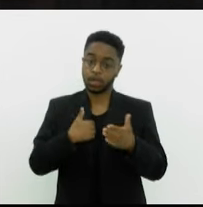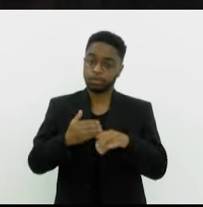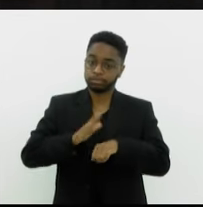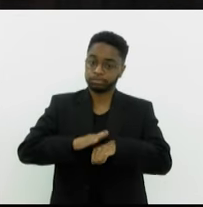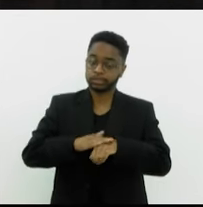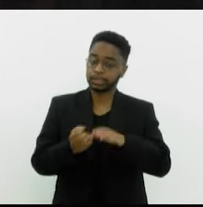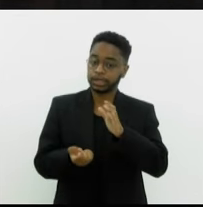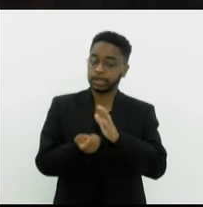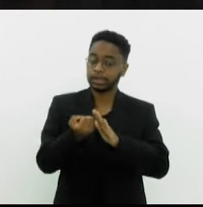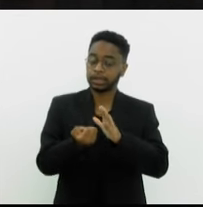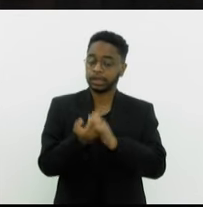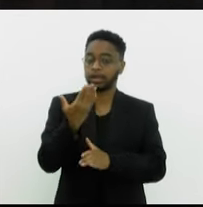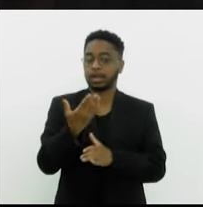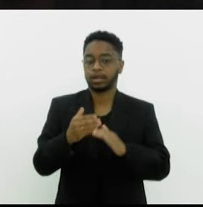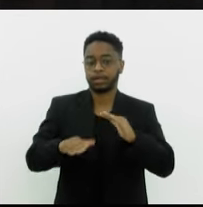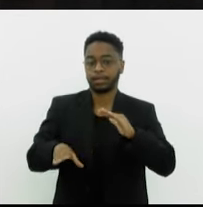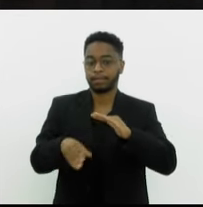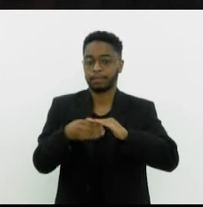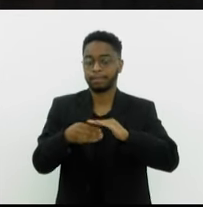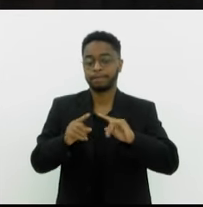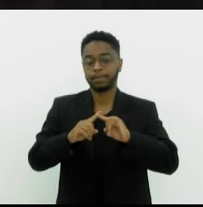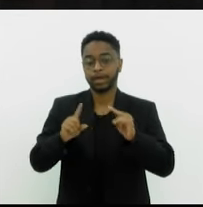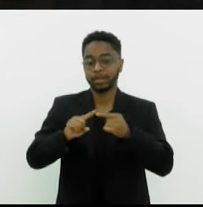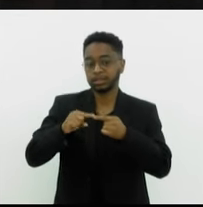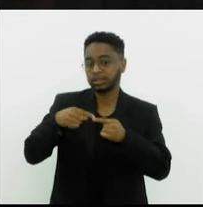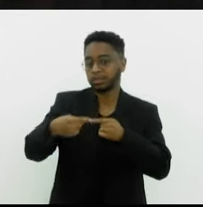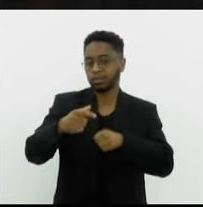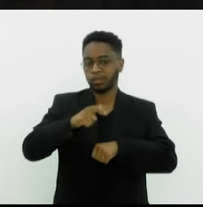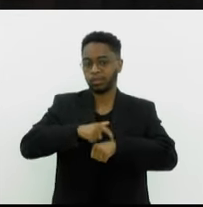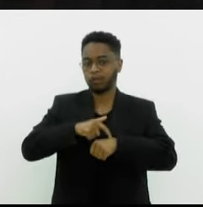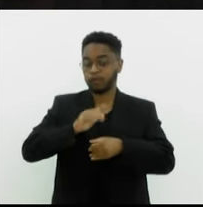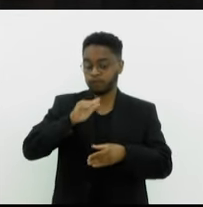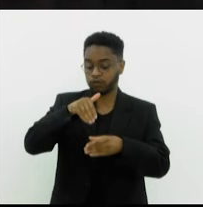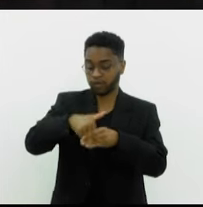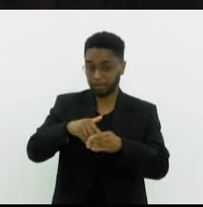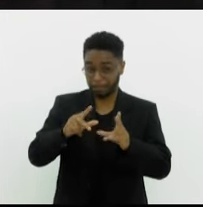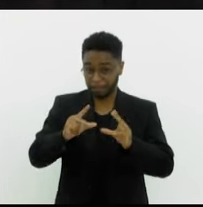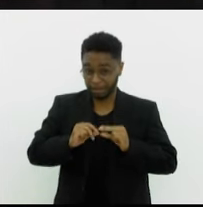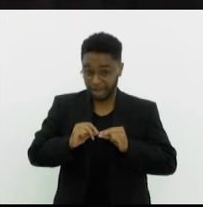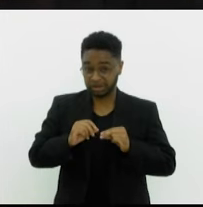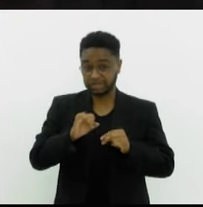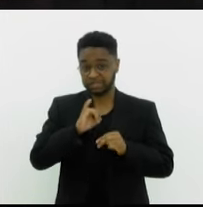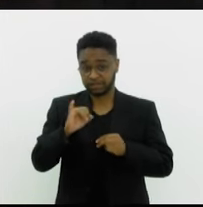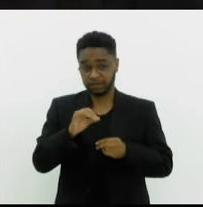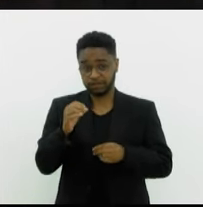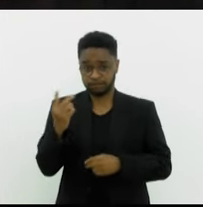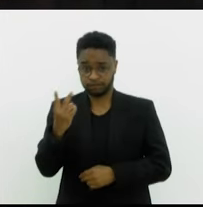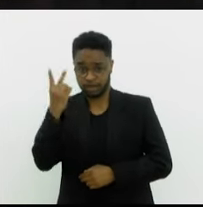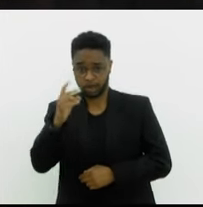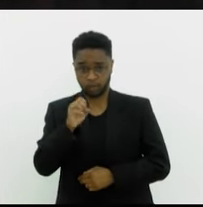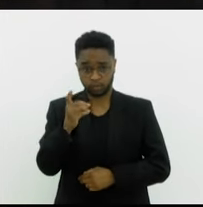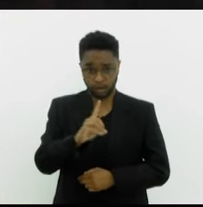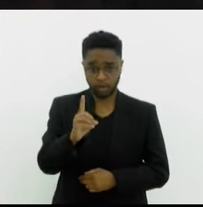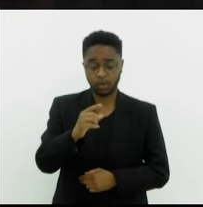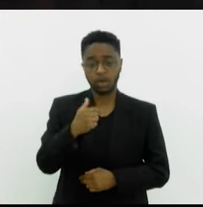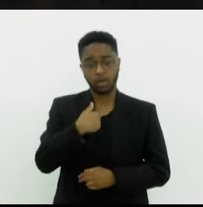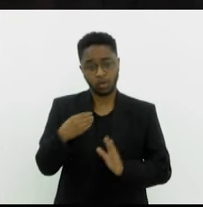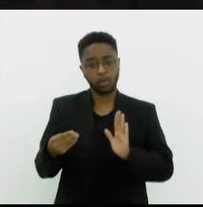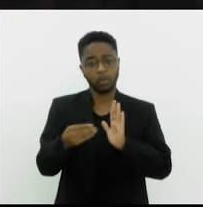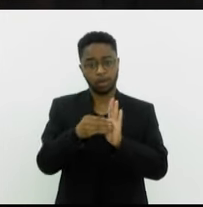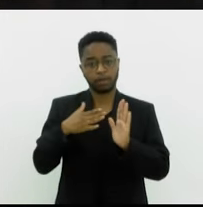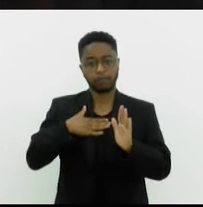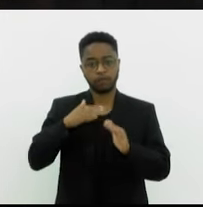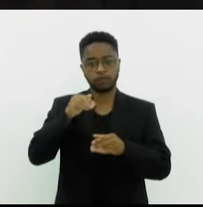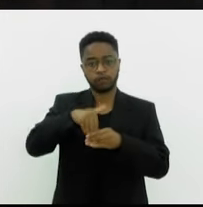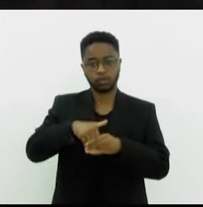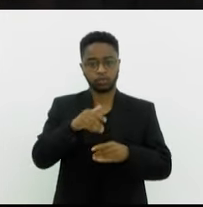mas, quando chegar a votação de mérito, apurei o meu voto